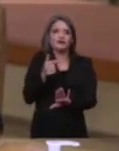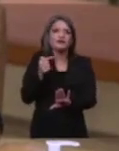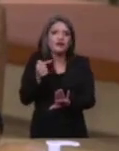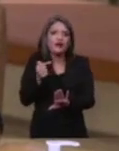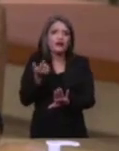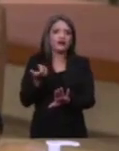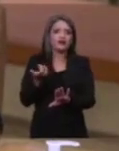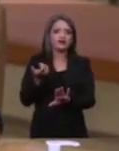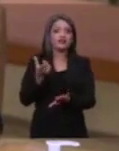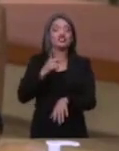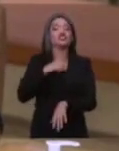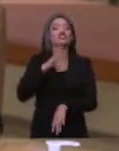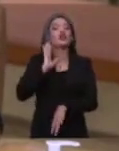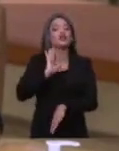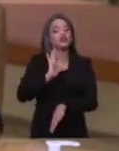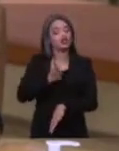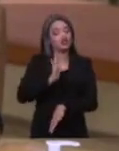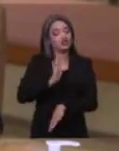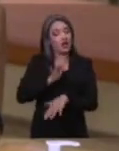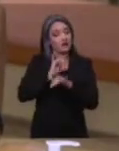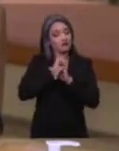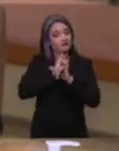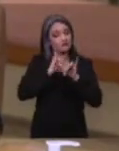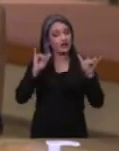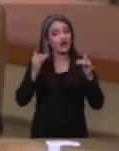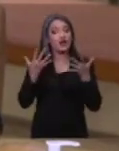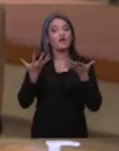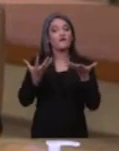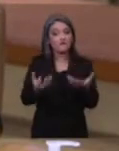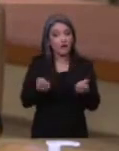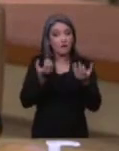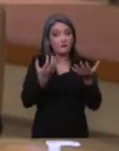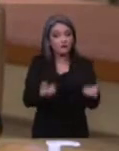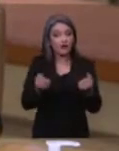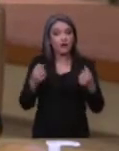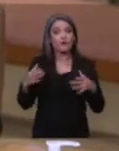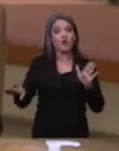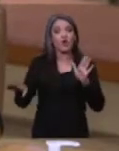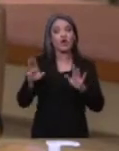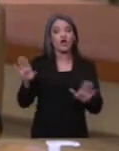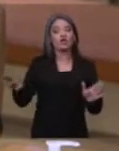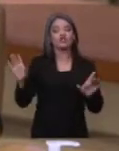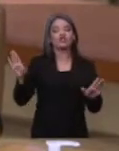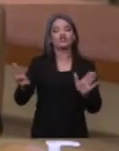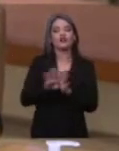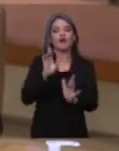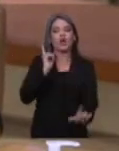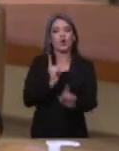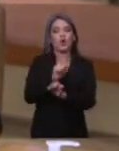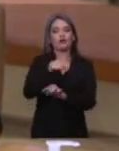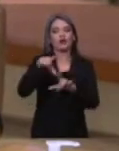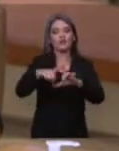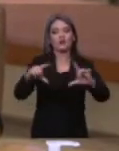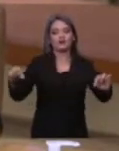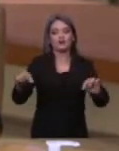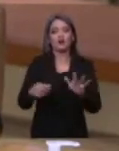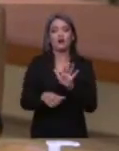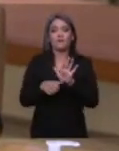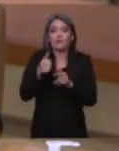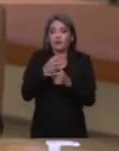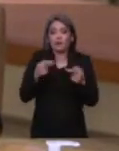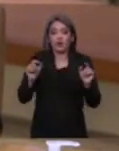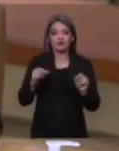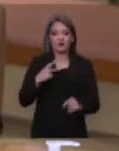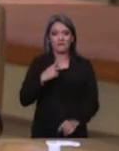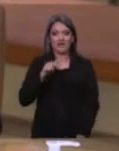havia anunciado, vamos todos a Brasília. Primeira coisa, Polícia Rodoviária